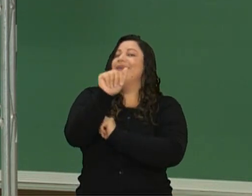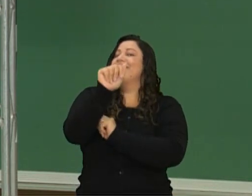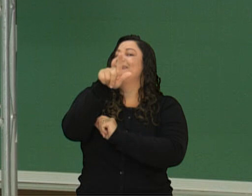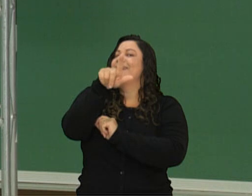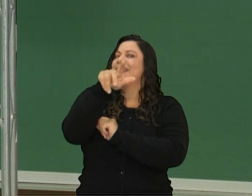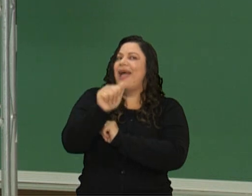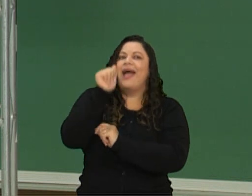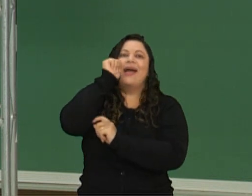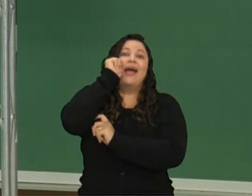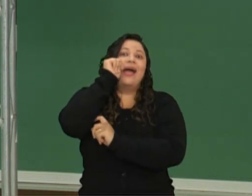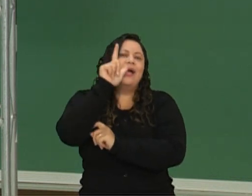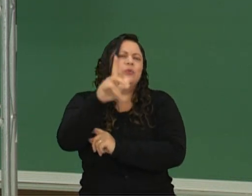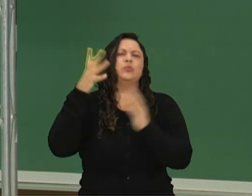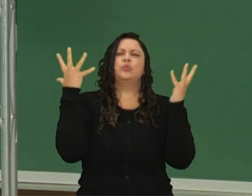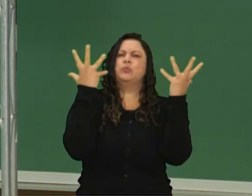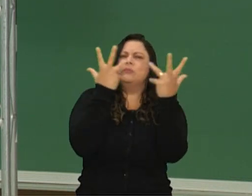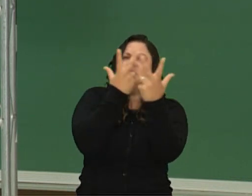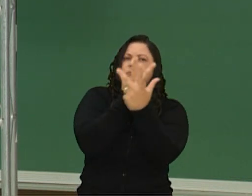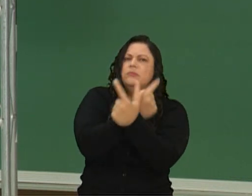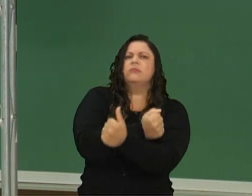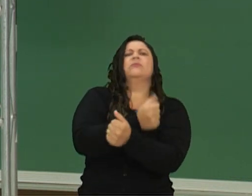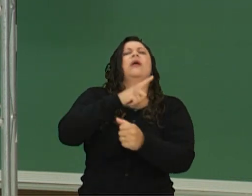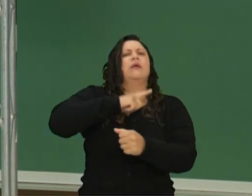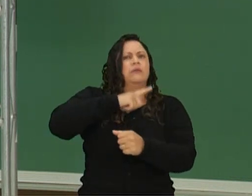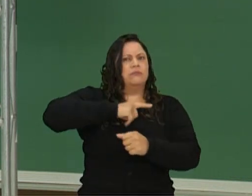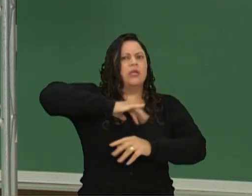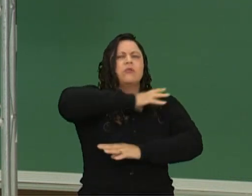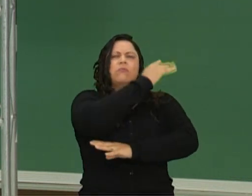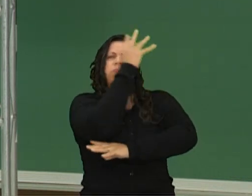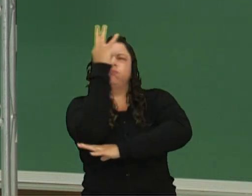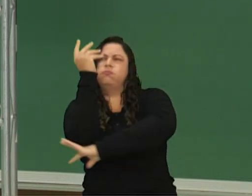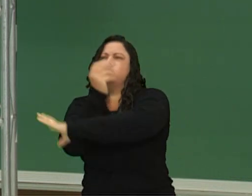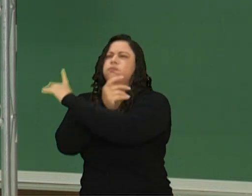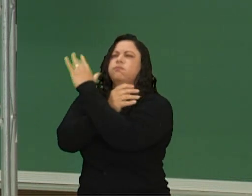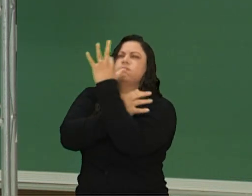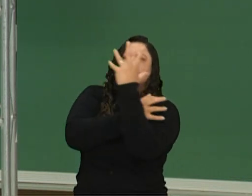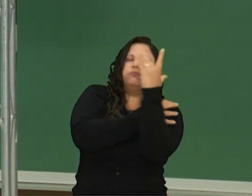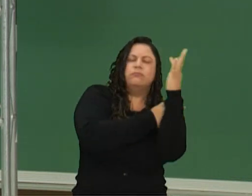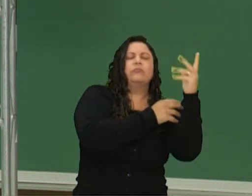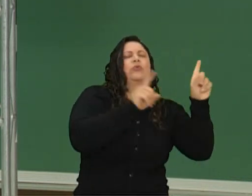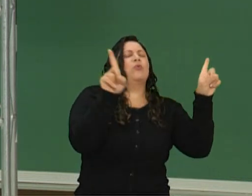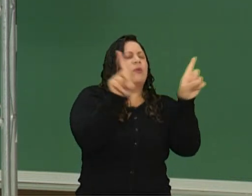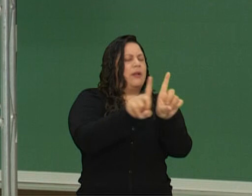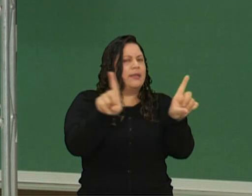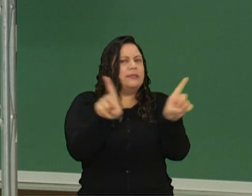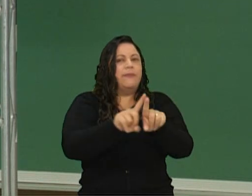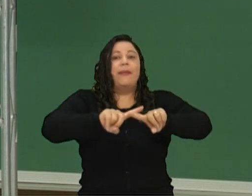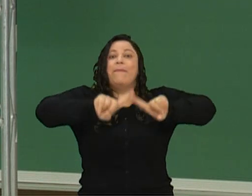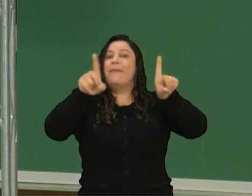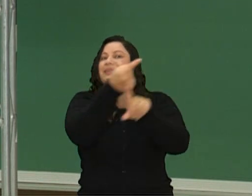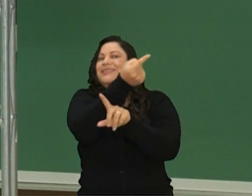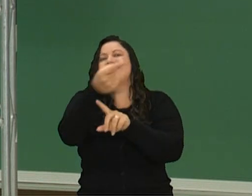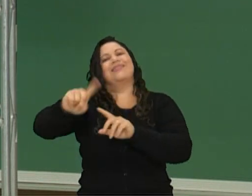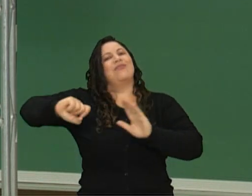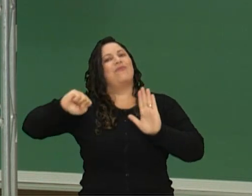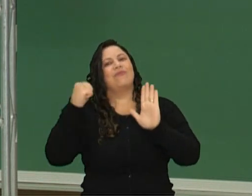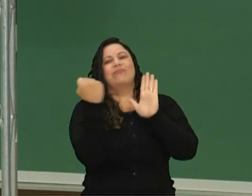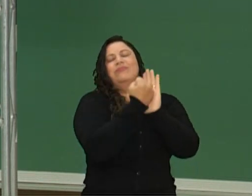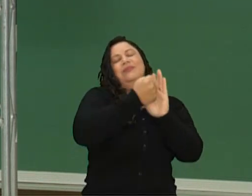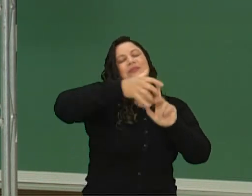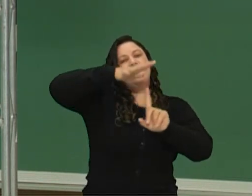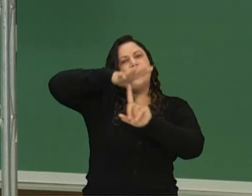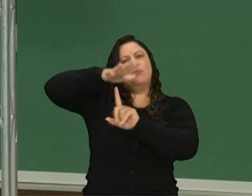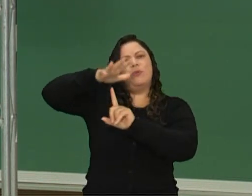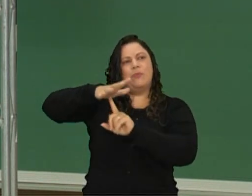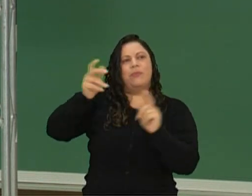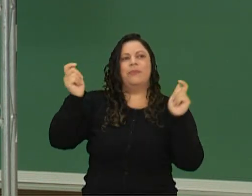a arara azul, inclusive está em risco de extinção, mas não é o símbolo do Paraná. Então, a gralha, inclusive